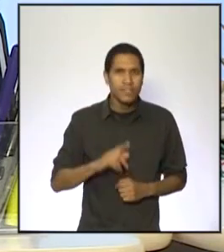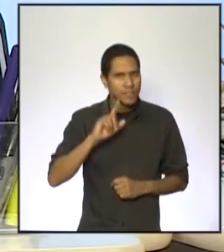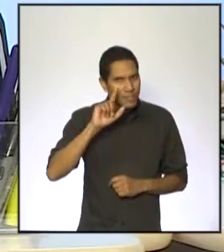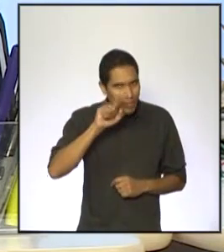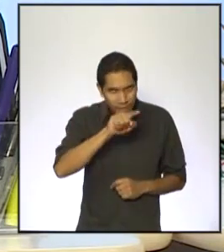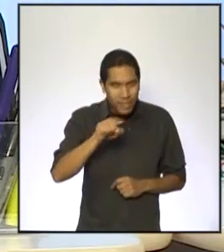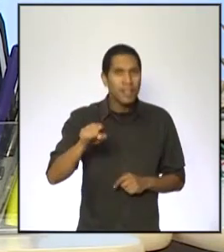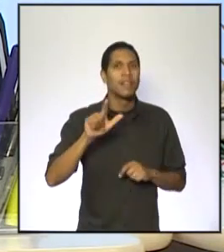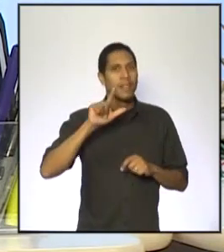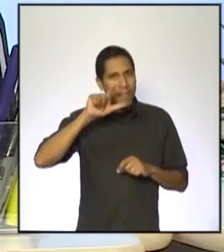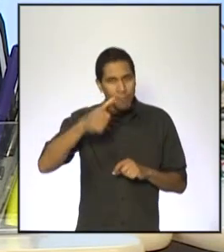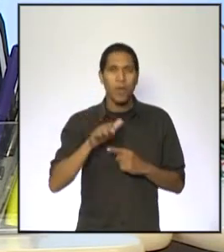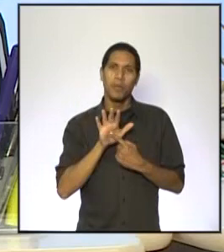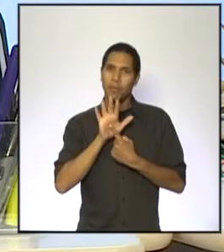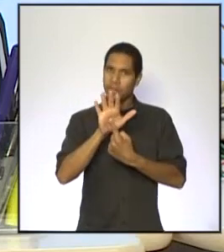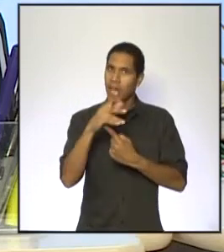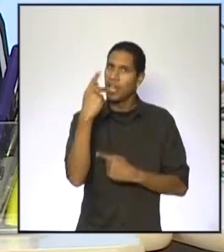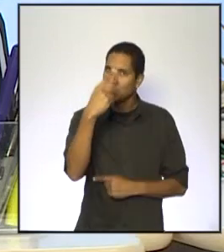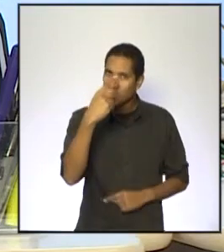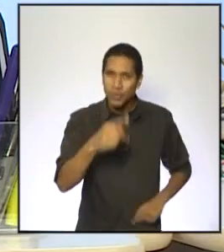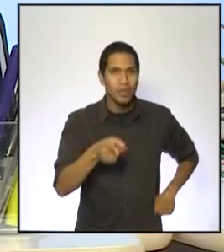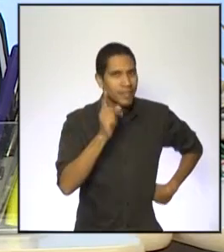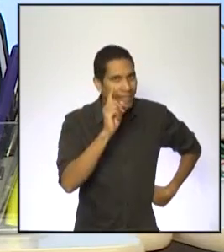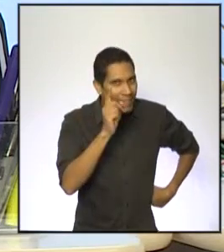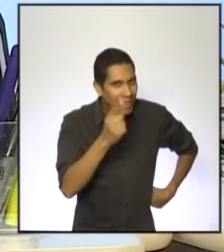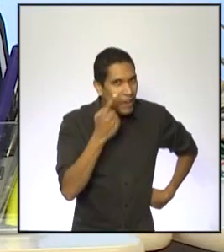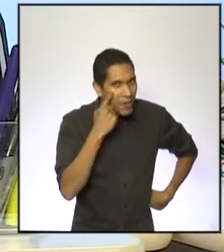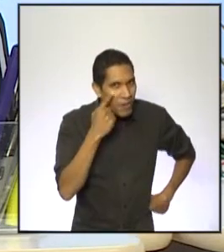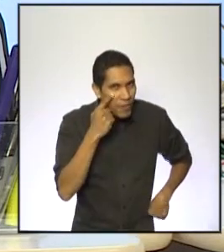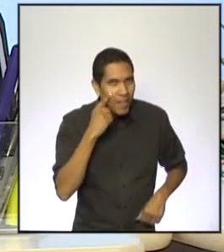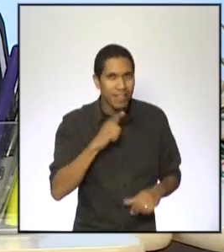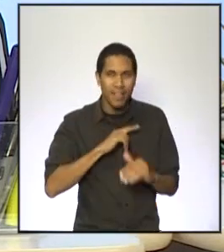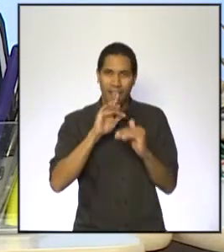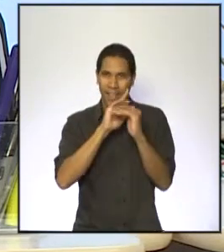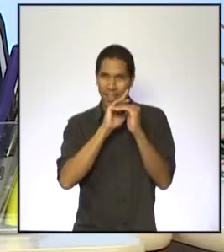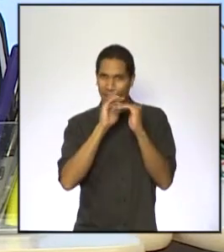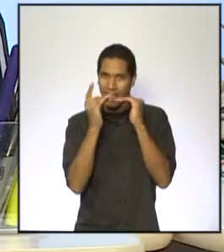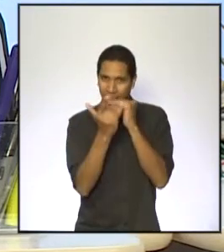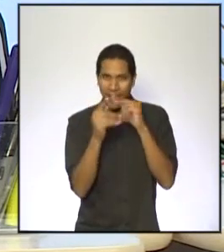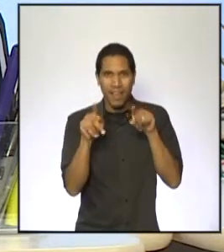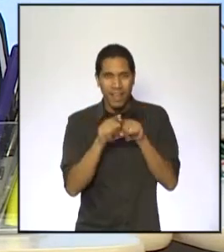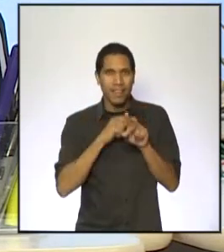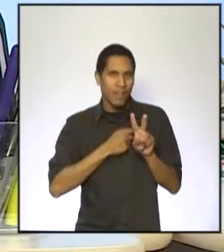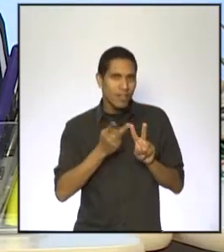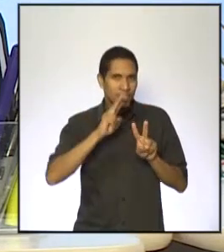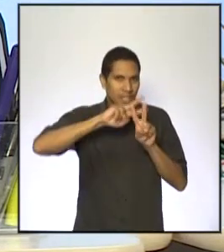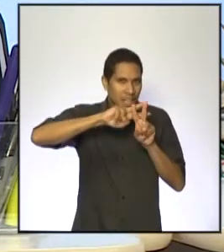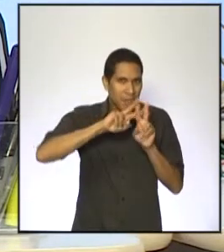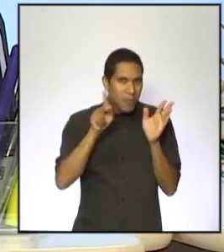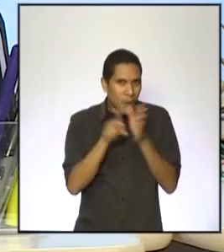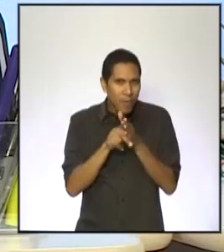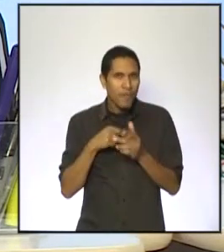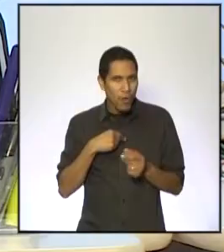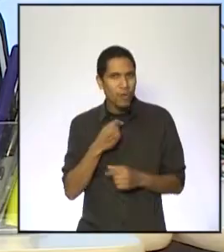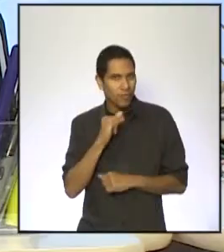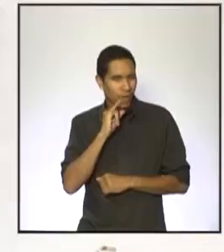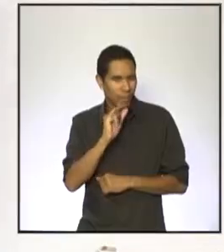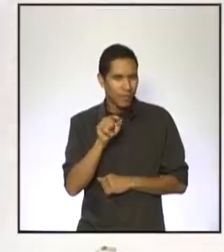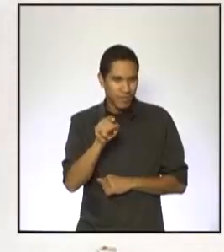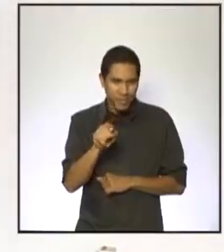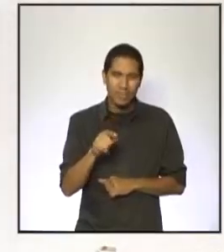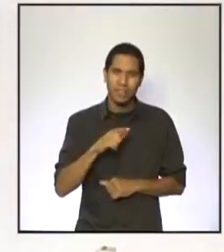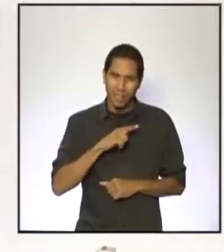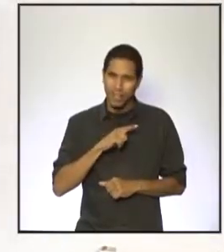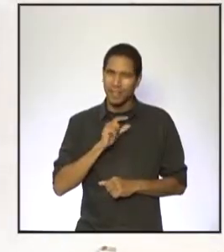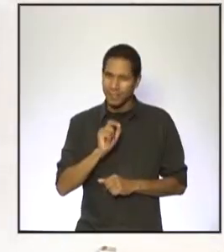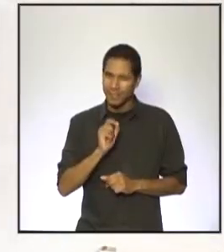estar convidados a mostrar as mãos na rede social com uma hashtag especial que nós vamos deixar aqui.